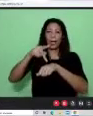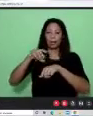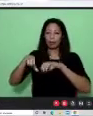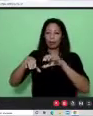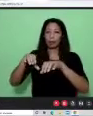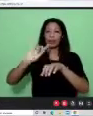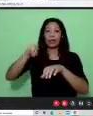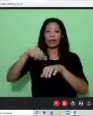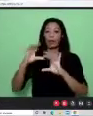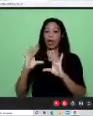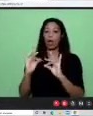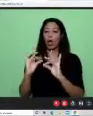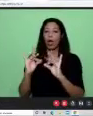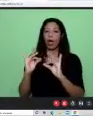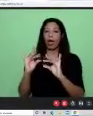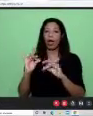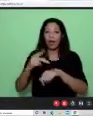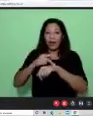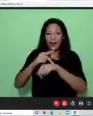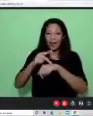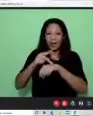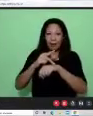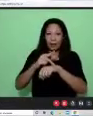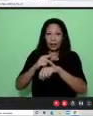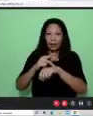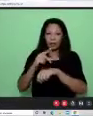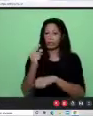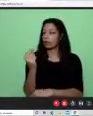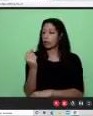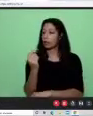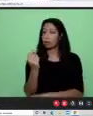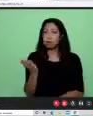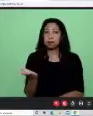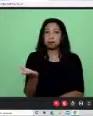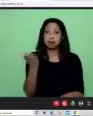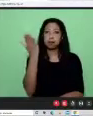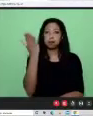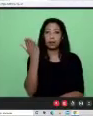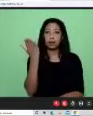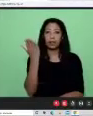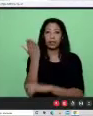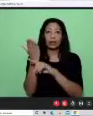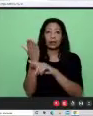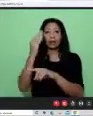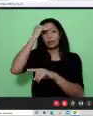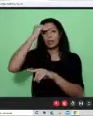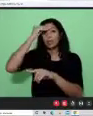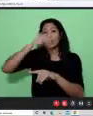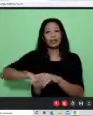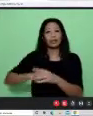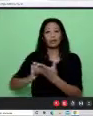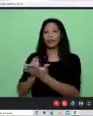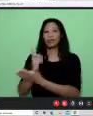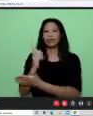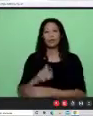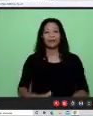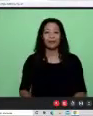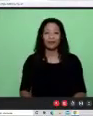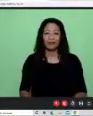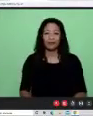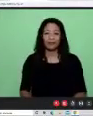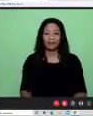com o piche ali. E esses insumos eles ficaram tão caros a ponto do município abrir mão daquele tipo de pavimento. Além disso, além dos insumos